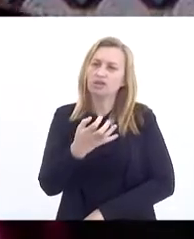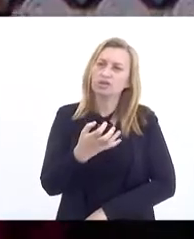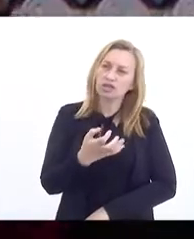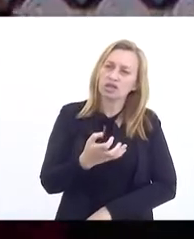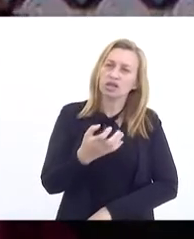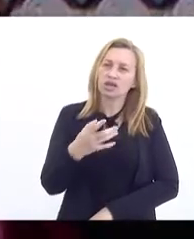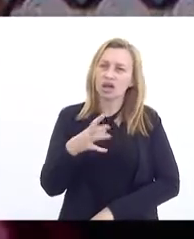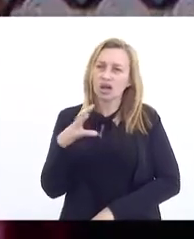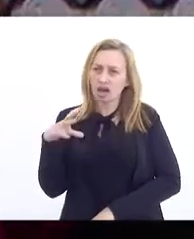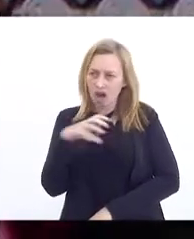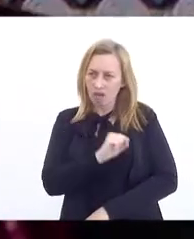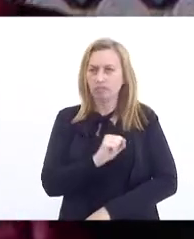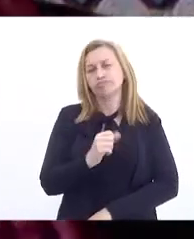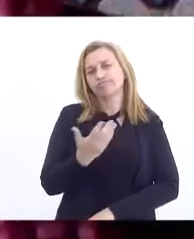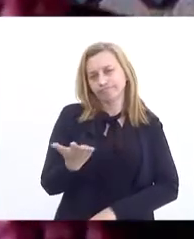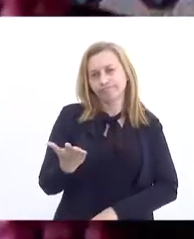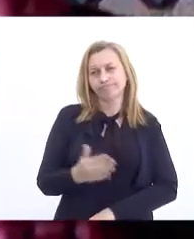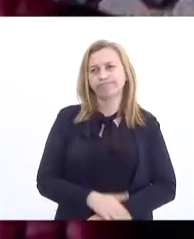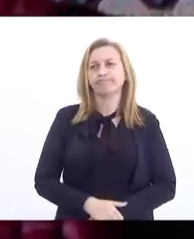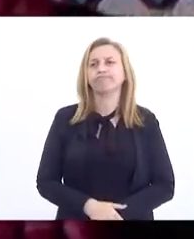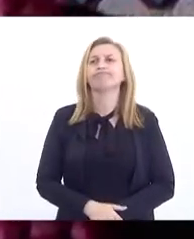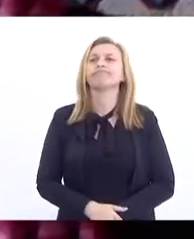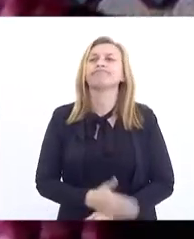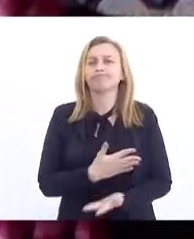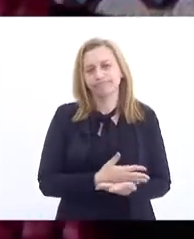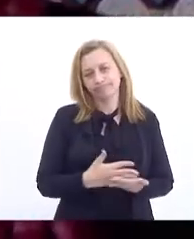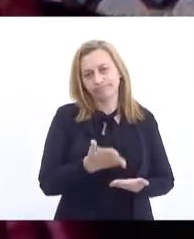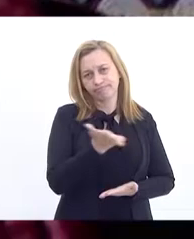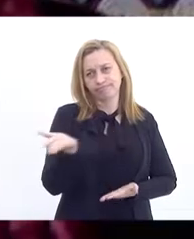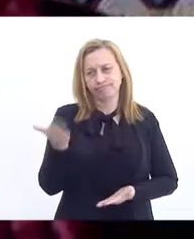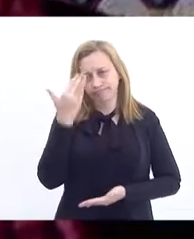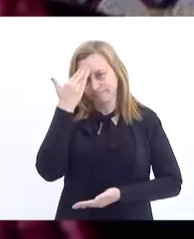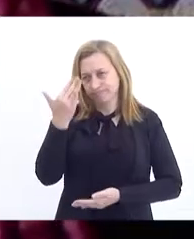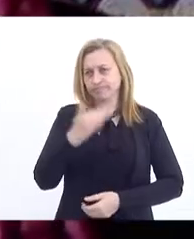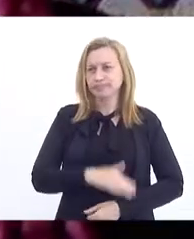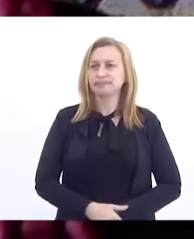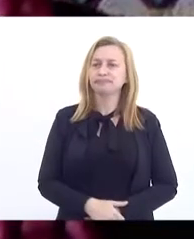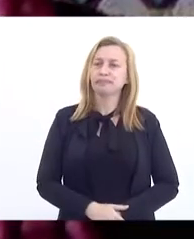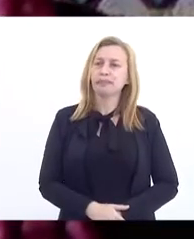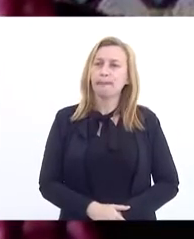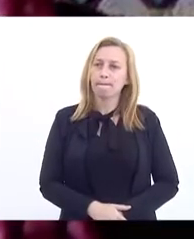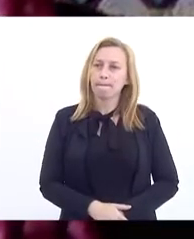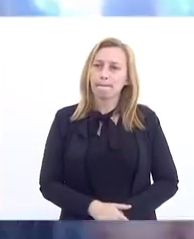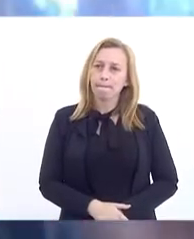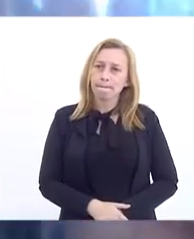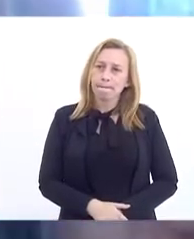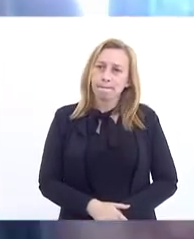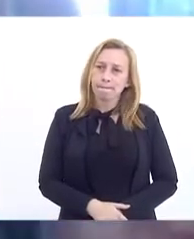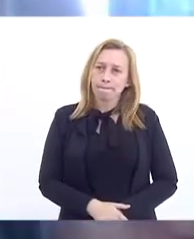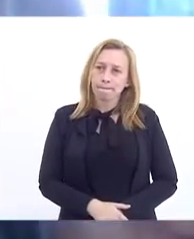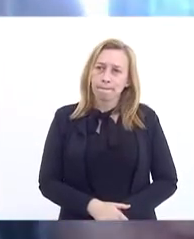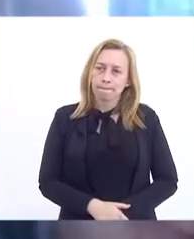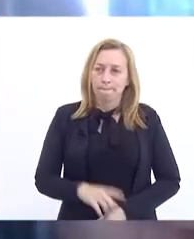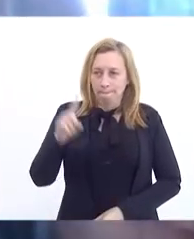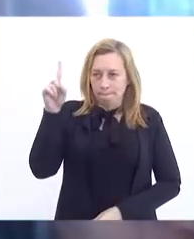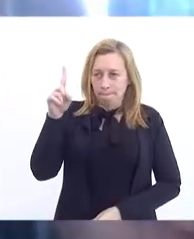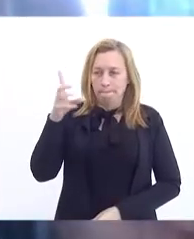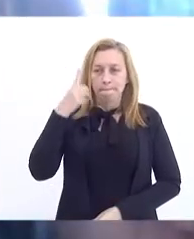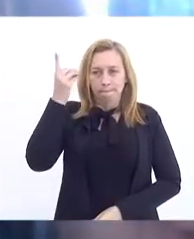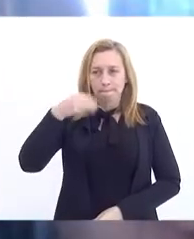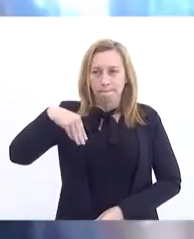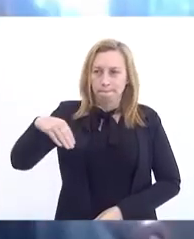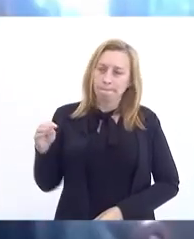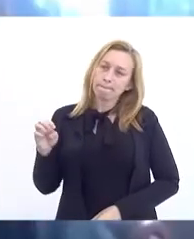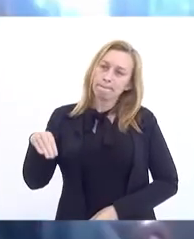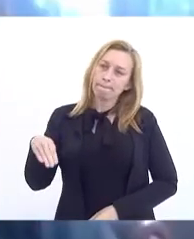a discussão que vossas excelências iniciaram aí. Muito obrigada. Eu acho que... Agora sou eu, então. Senhor deputado Mink. Se